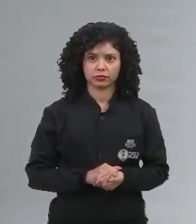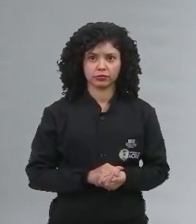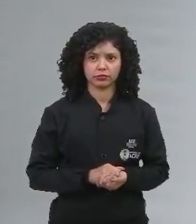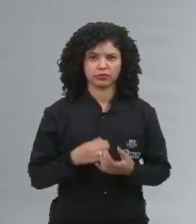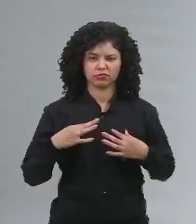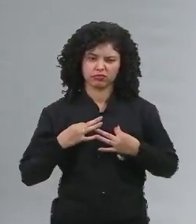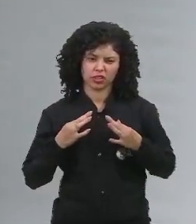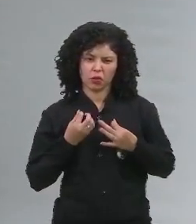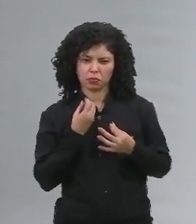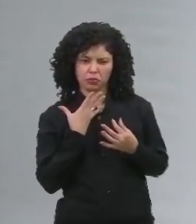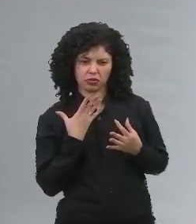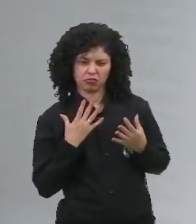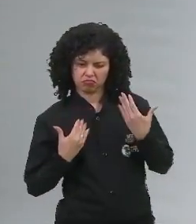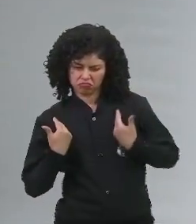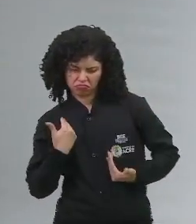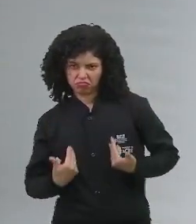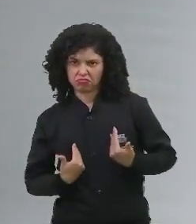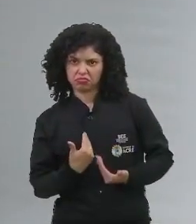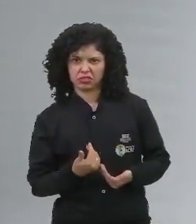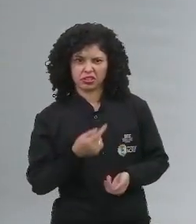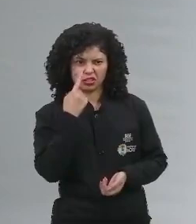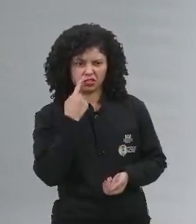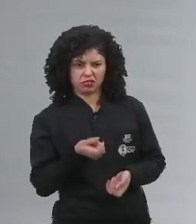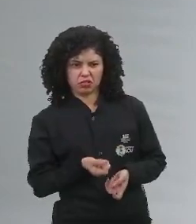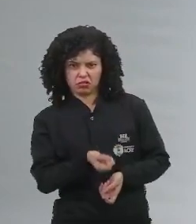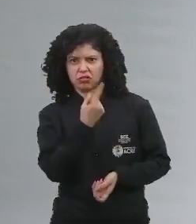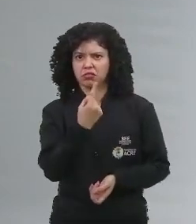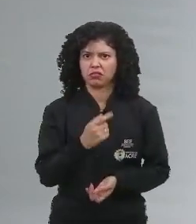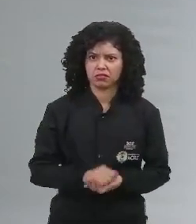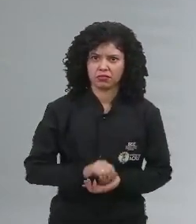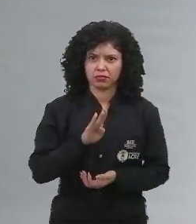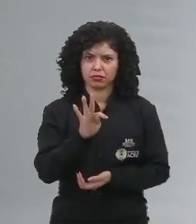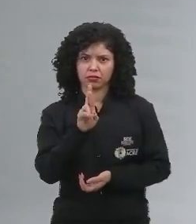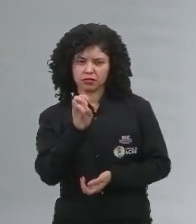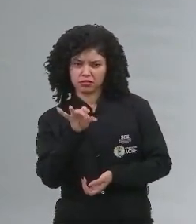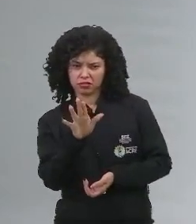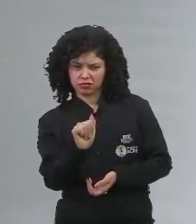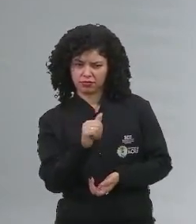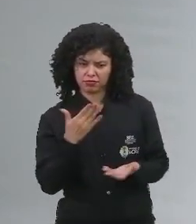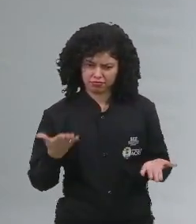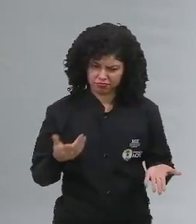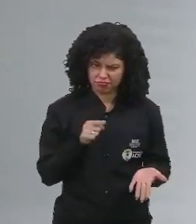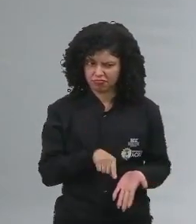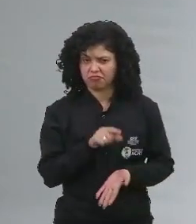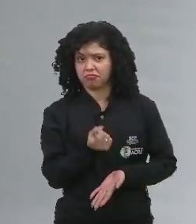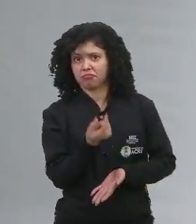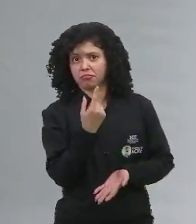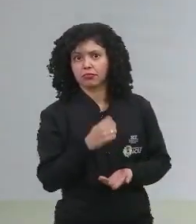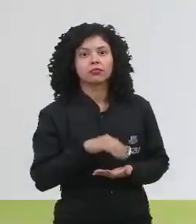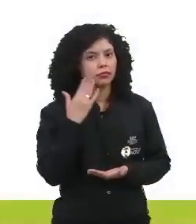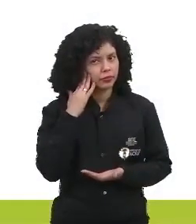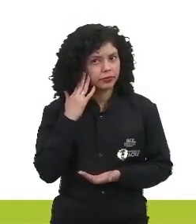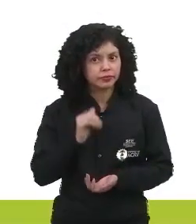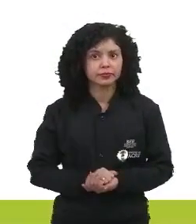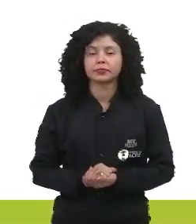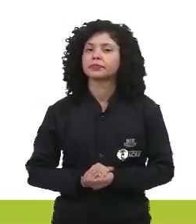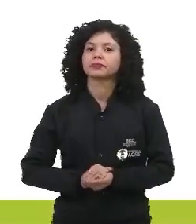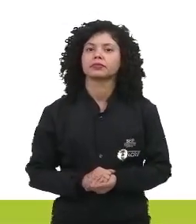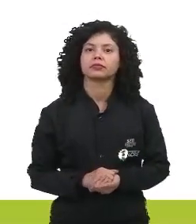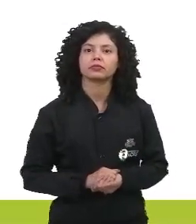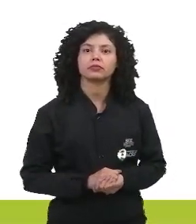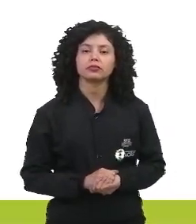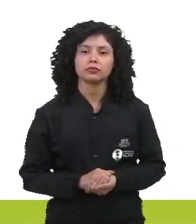se veste de acordo com a moda, é o famoso inimigo da moda, o brega, o cafona, tá? E aí nós temos